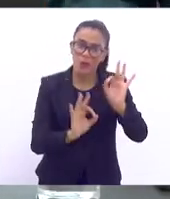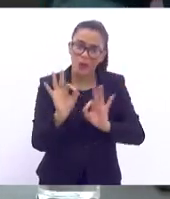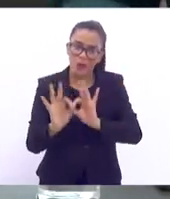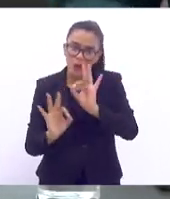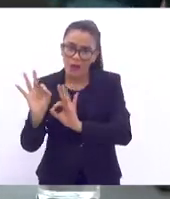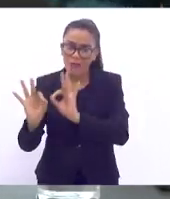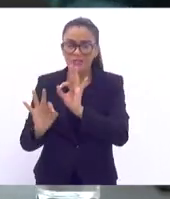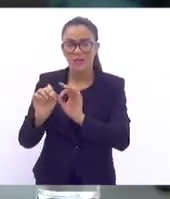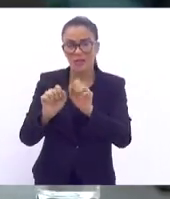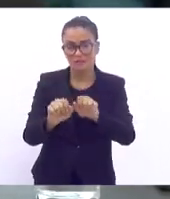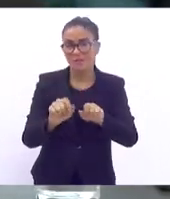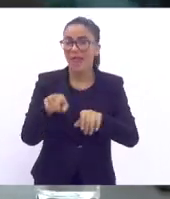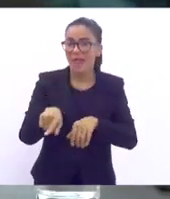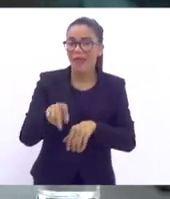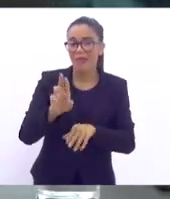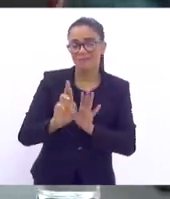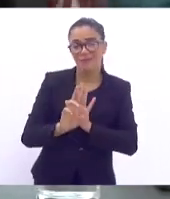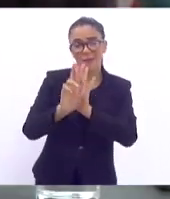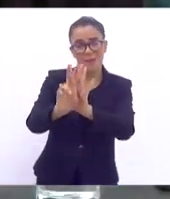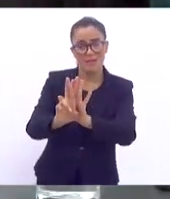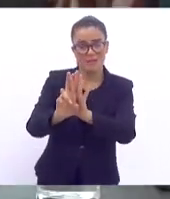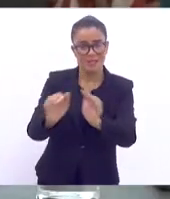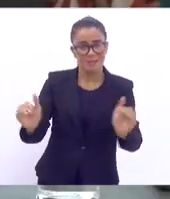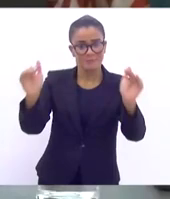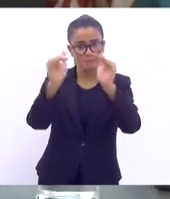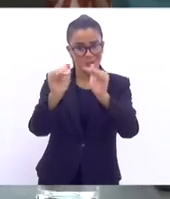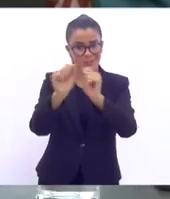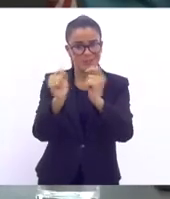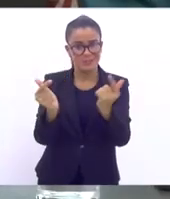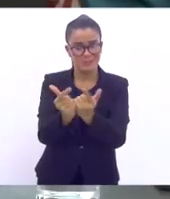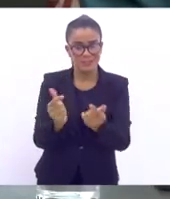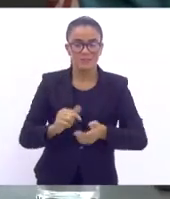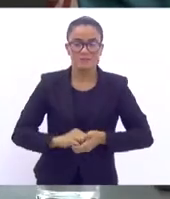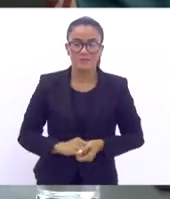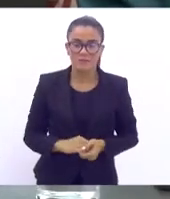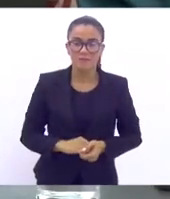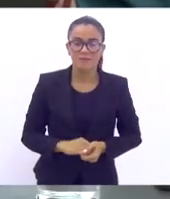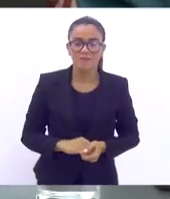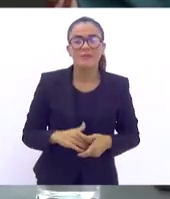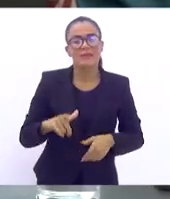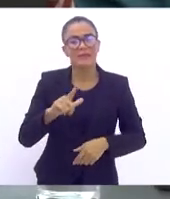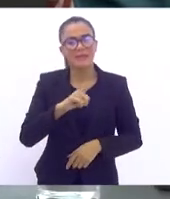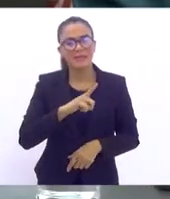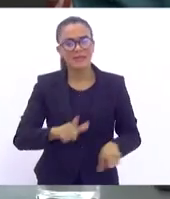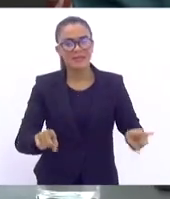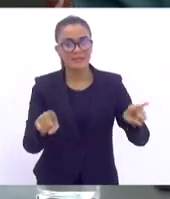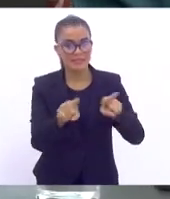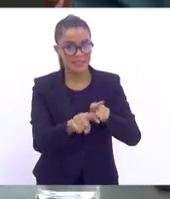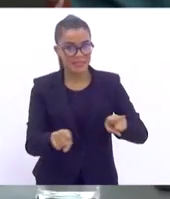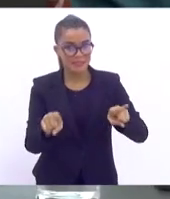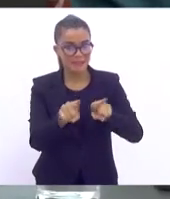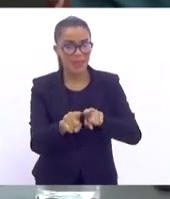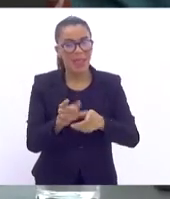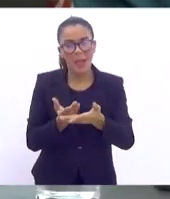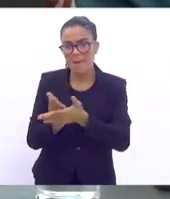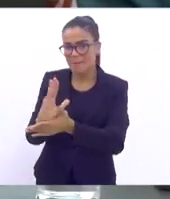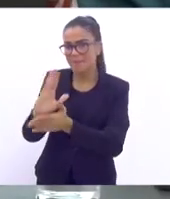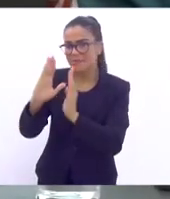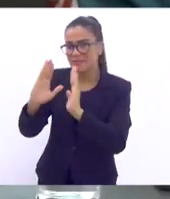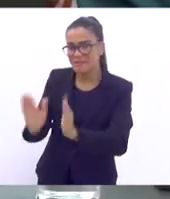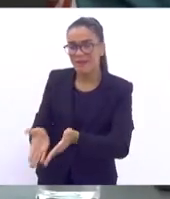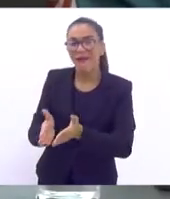é da mesa diretora dito isso existe no aprovada